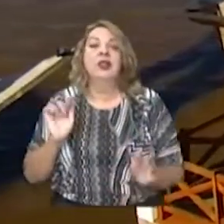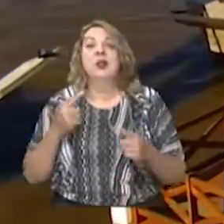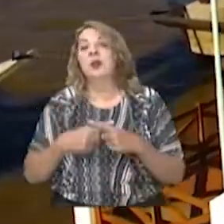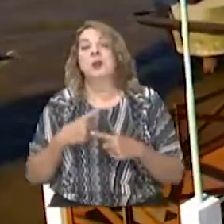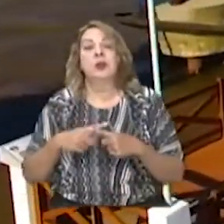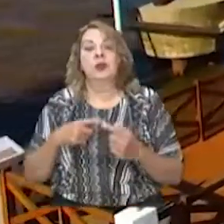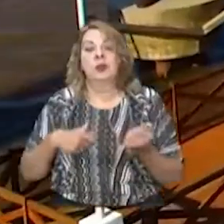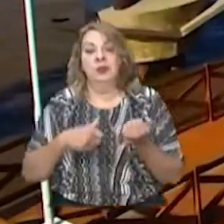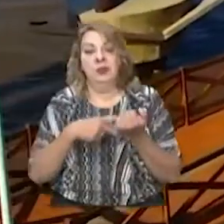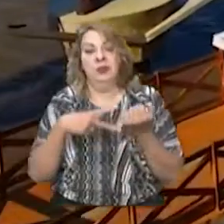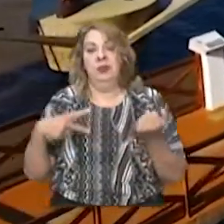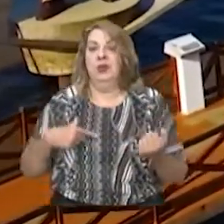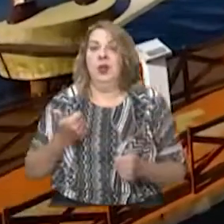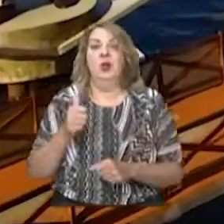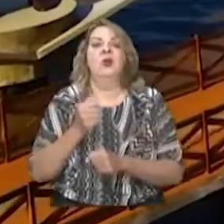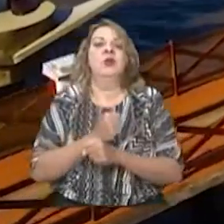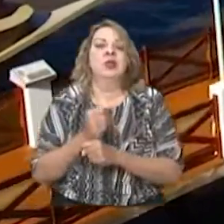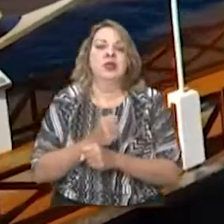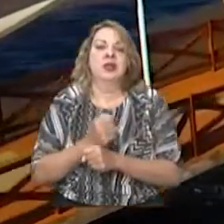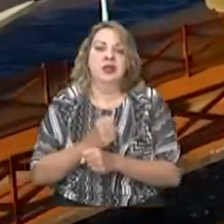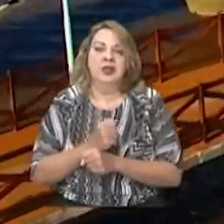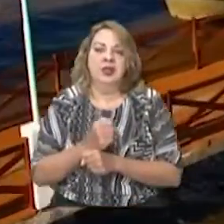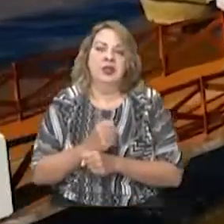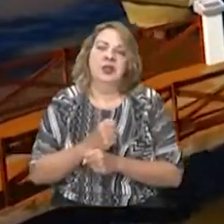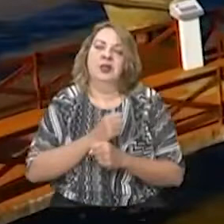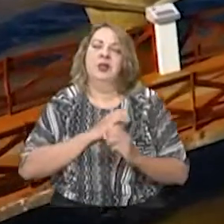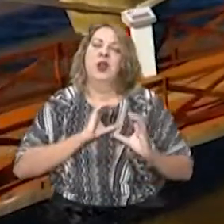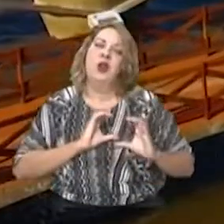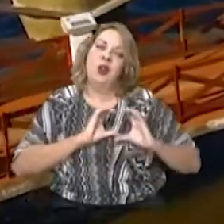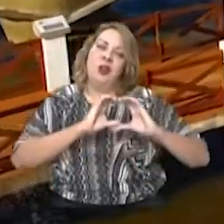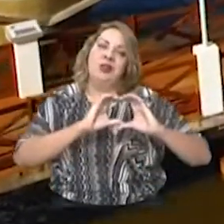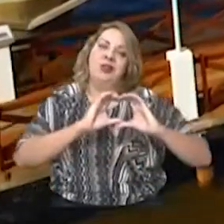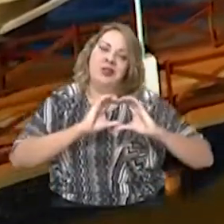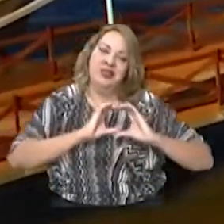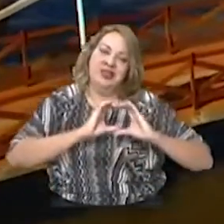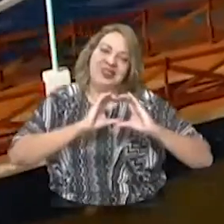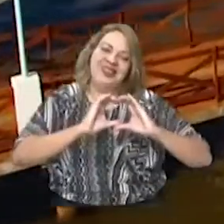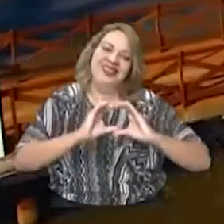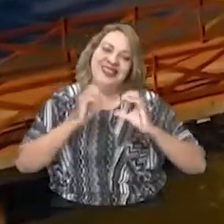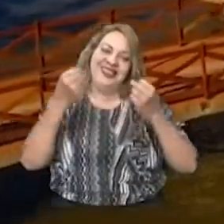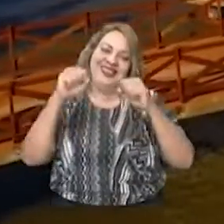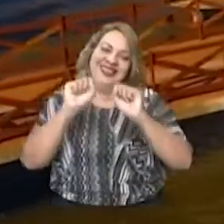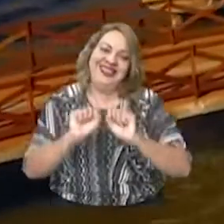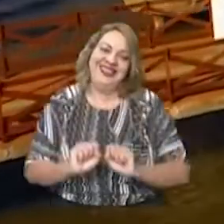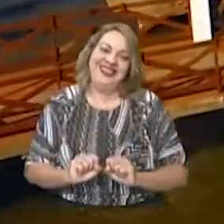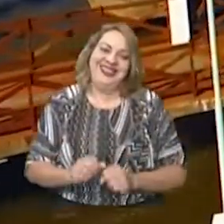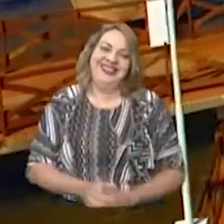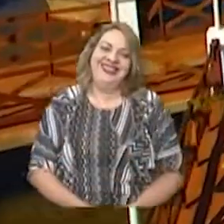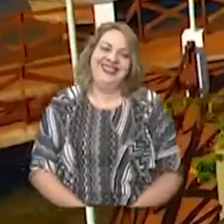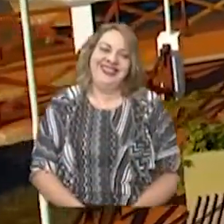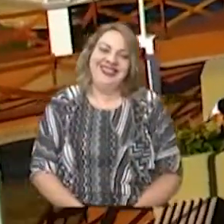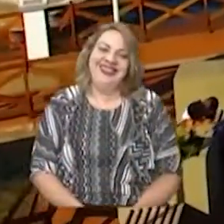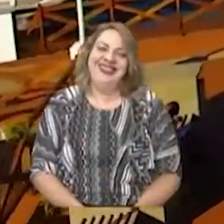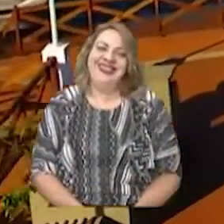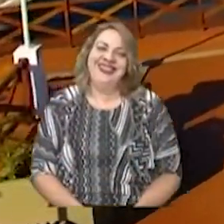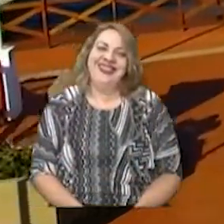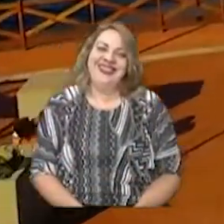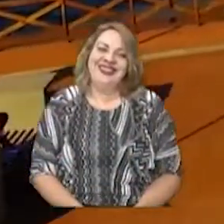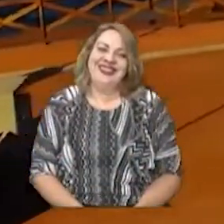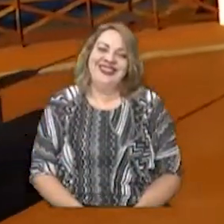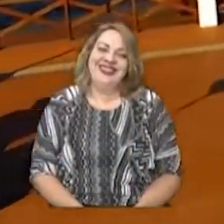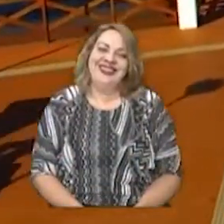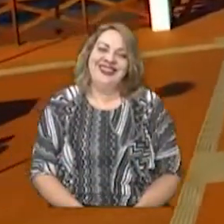Caju Cap está há 11 anos, no coração dos sergipanos. Viva o nosso